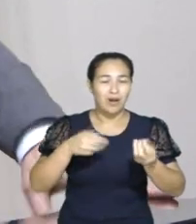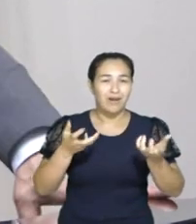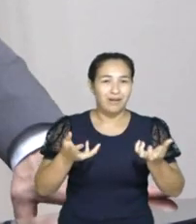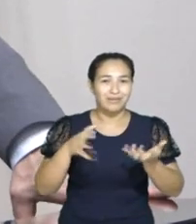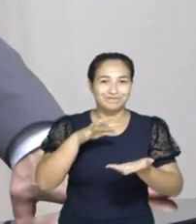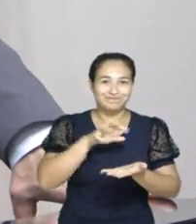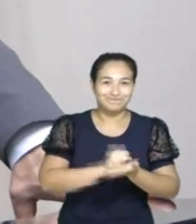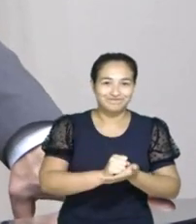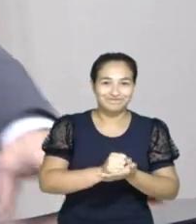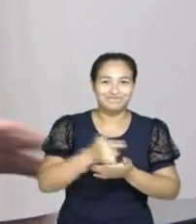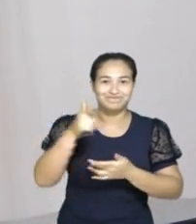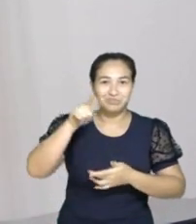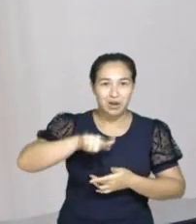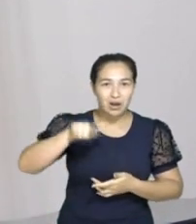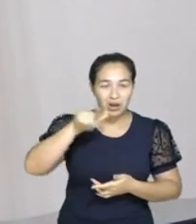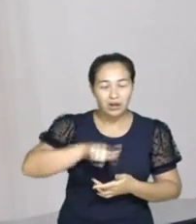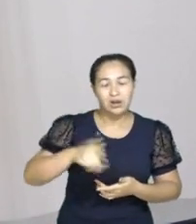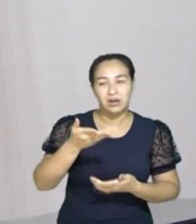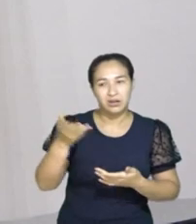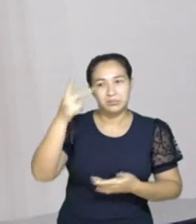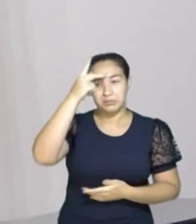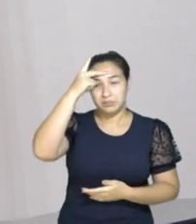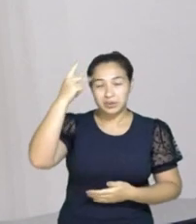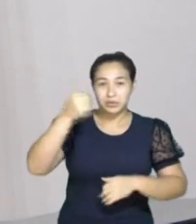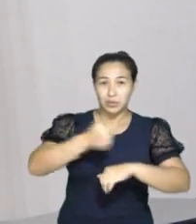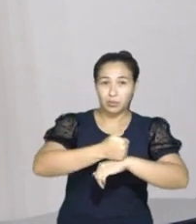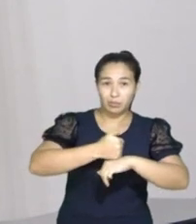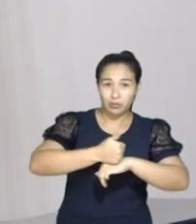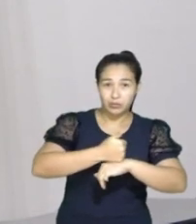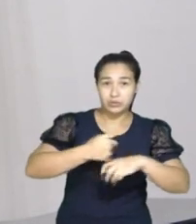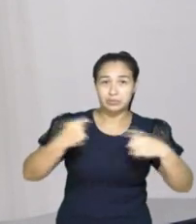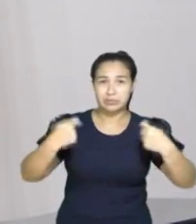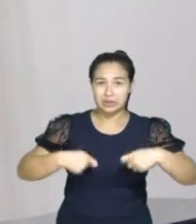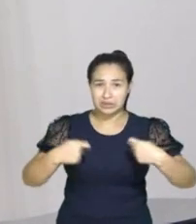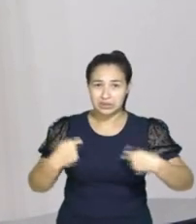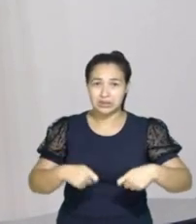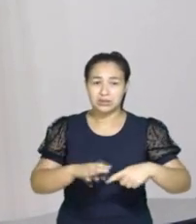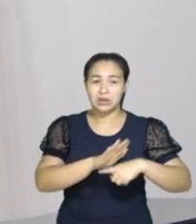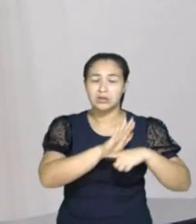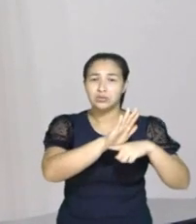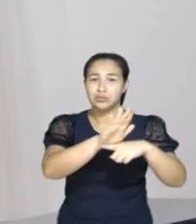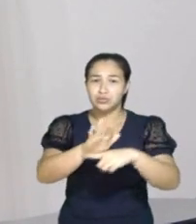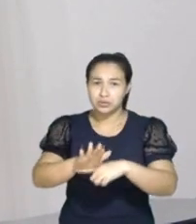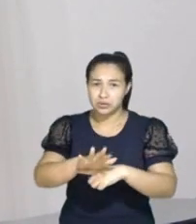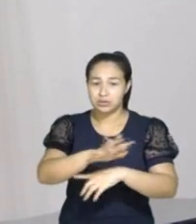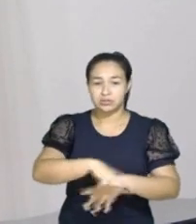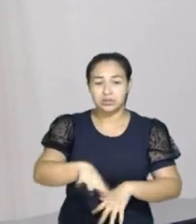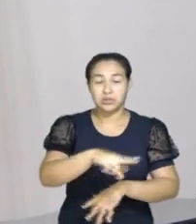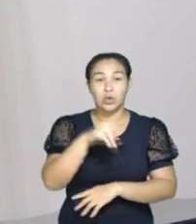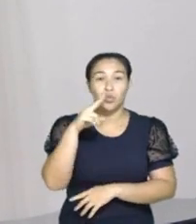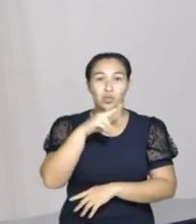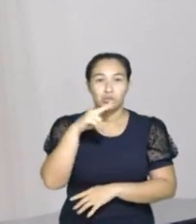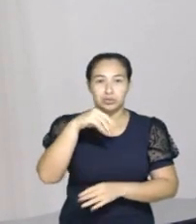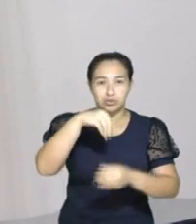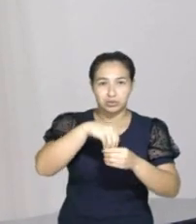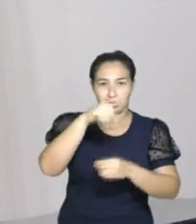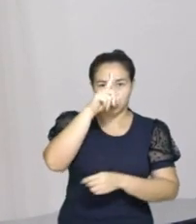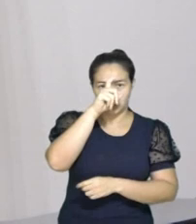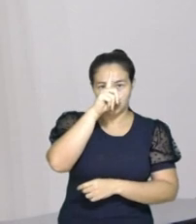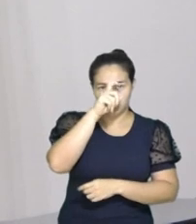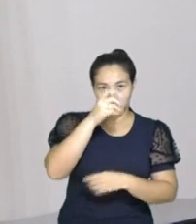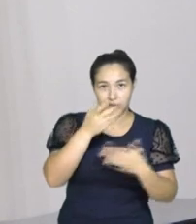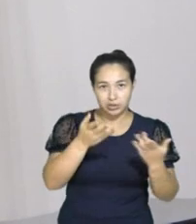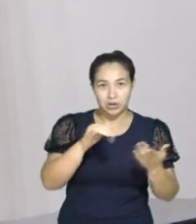profissionais para tentar amenizar esse nome impacto no atendimento de emergência aqui no caso específico do Hospital